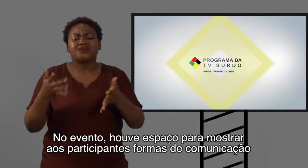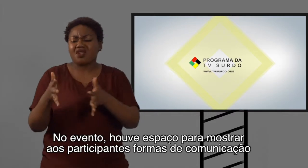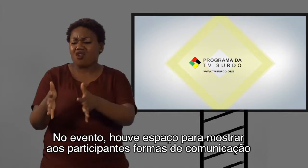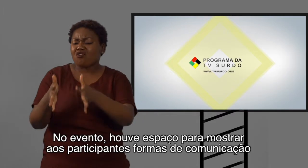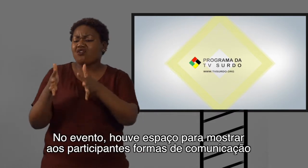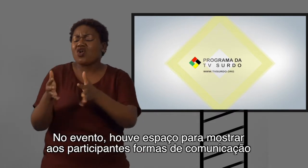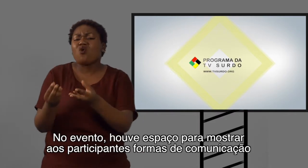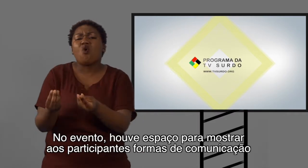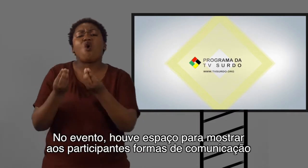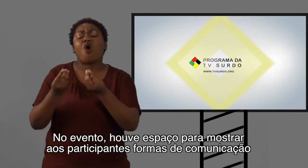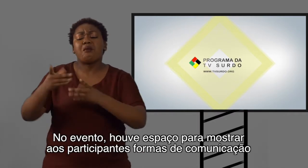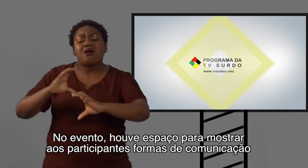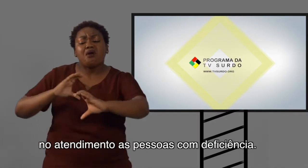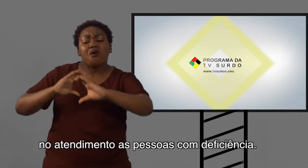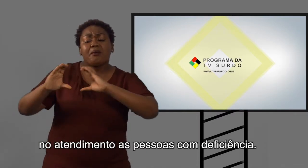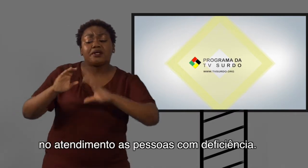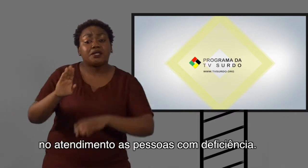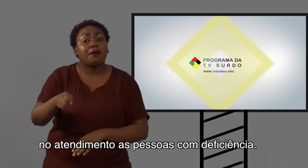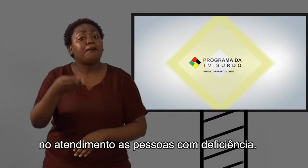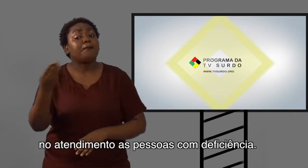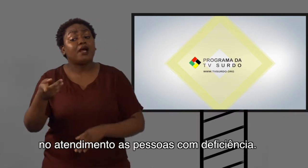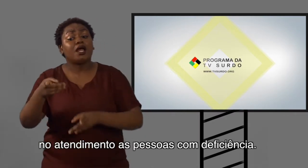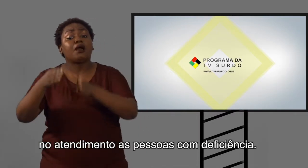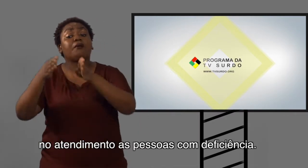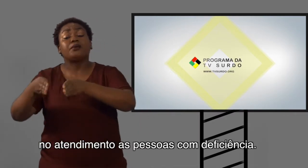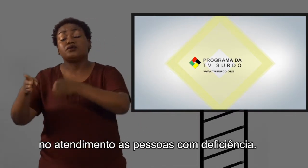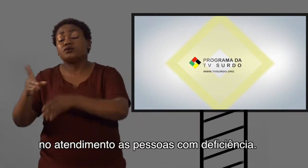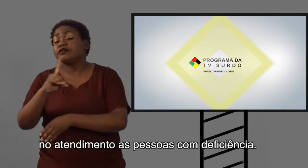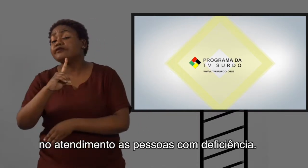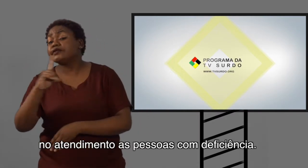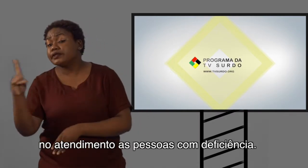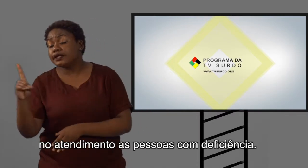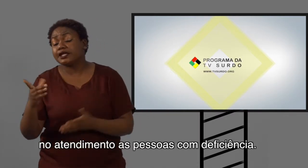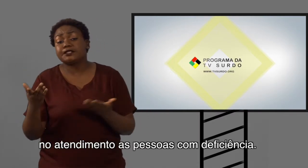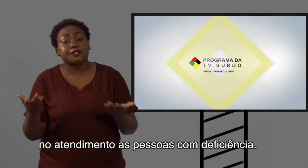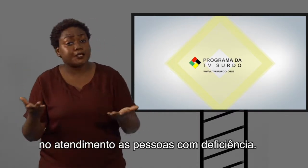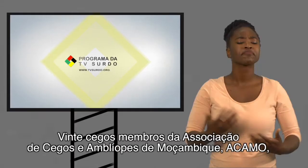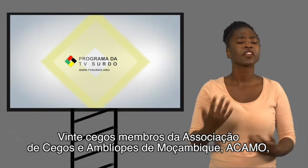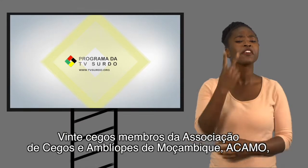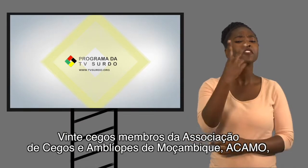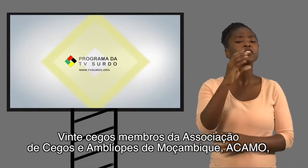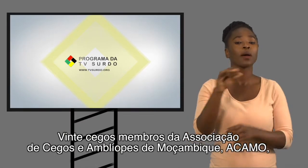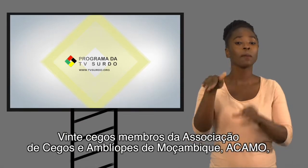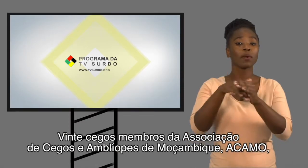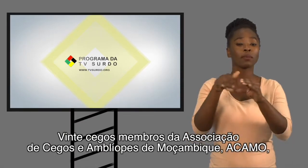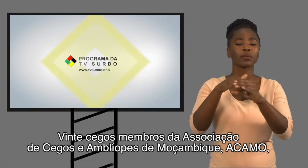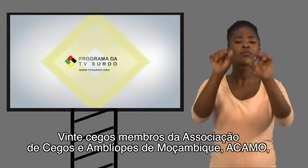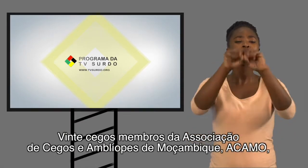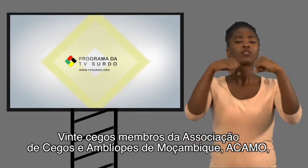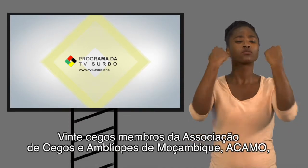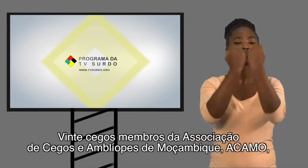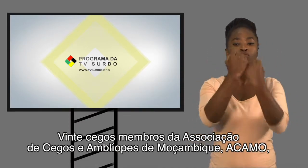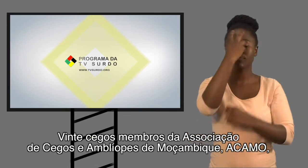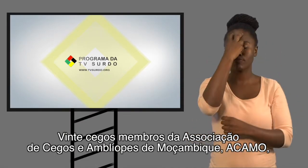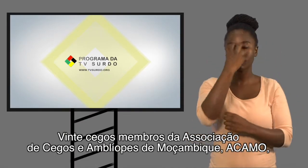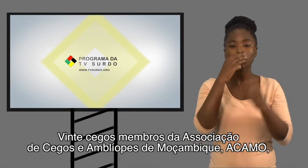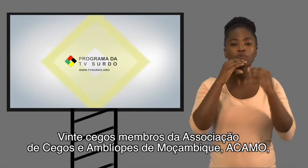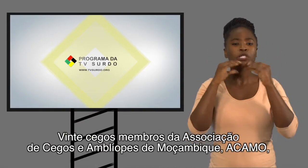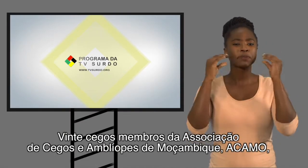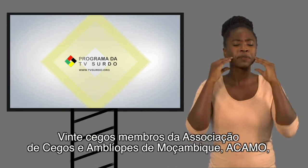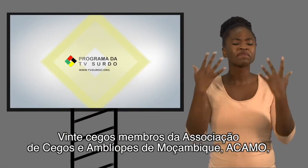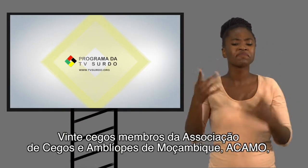participantes formas de comunicação no atendimento às pessoas com deficiência. 20 cegos, membros da Associação